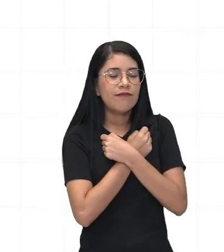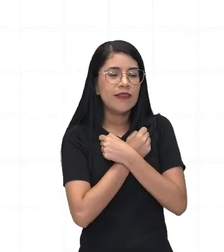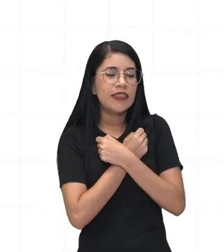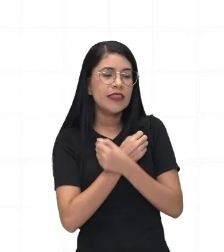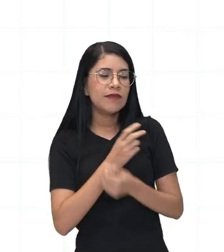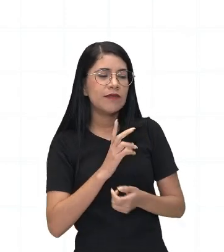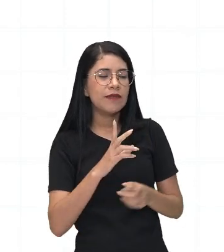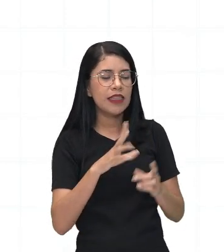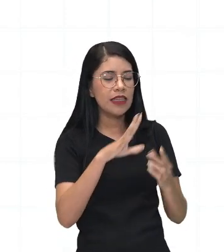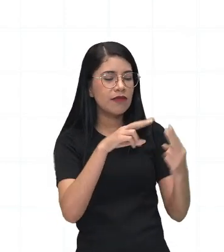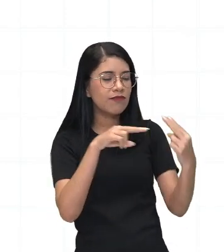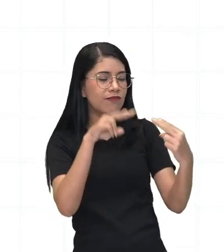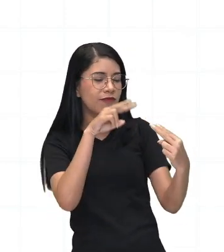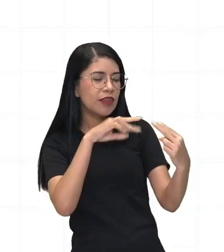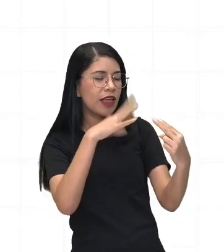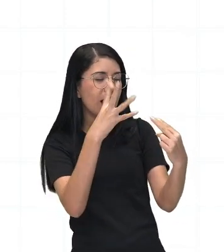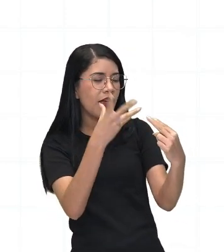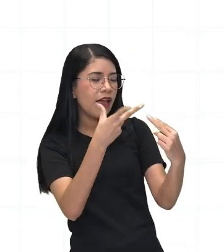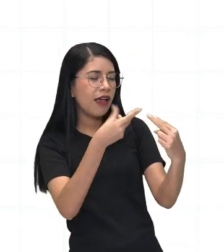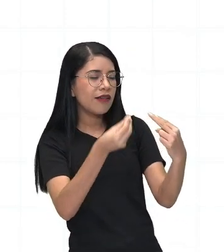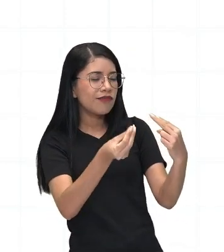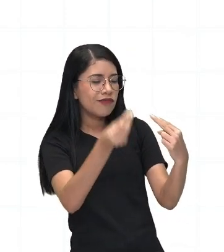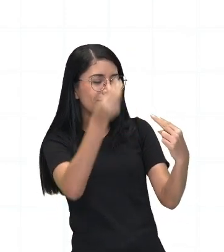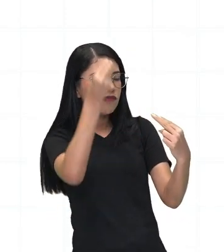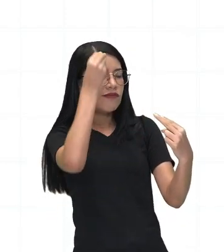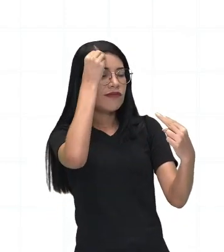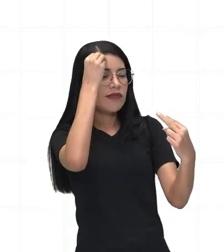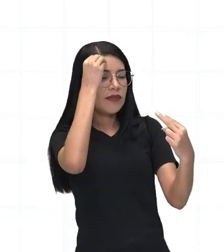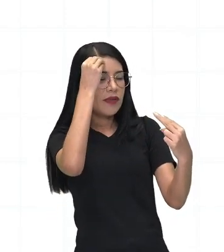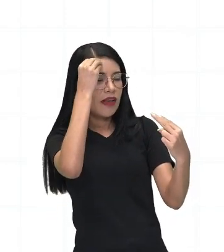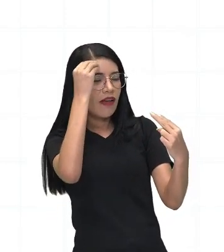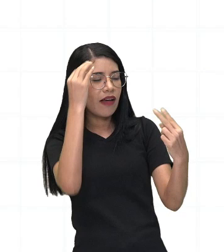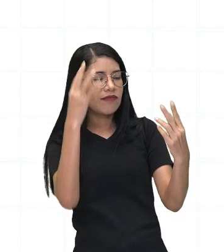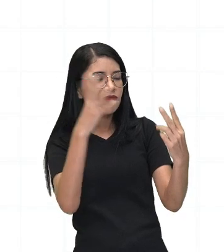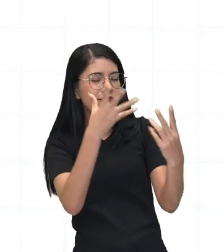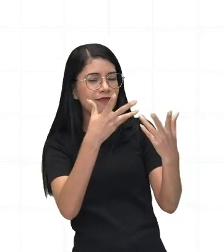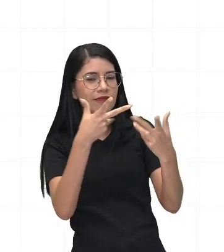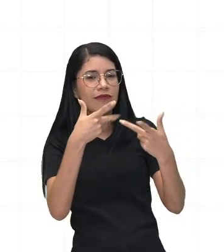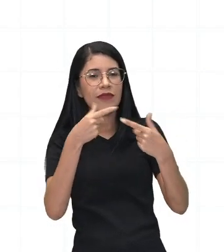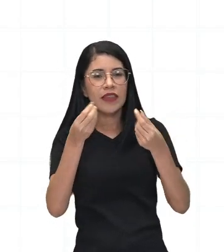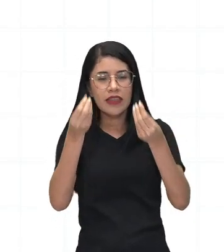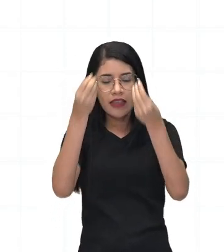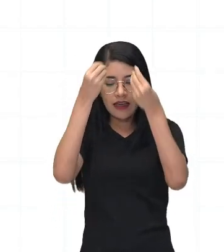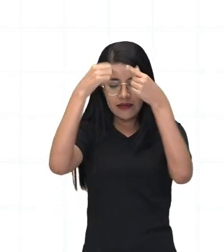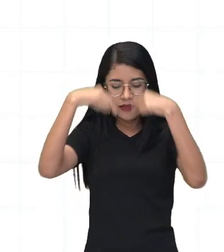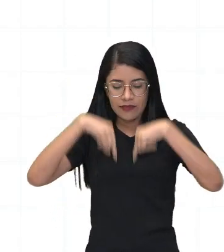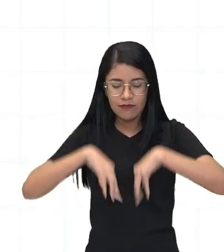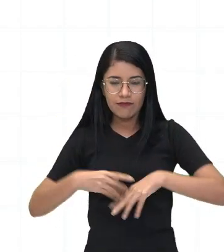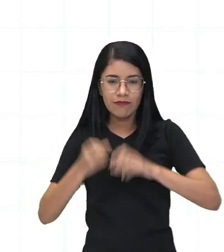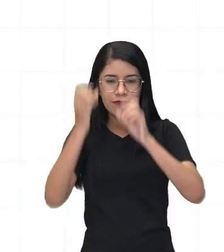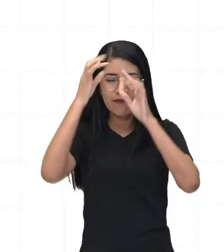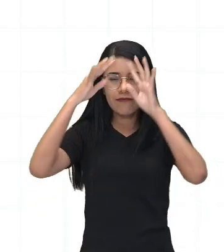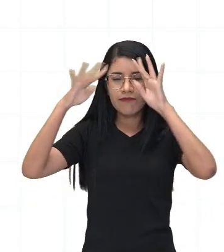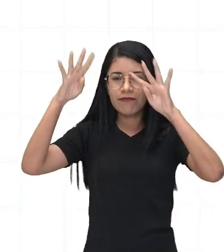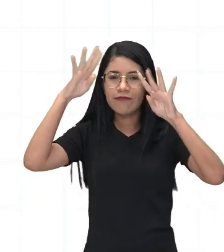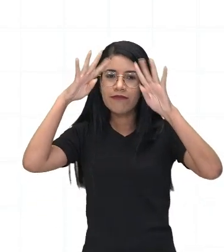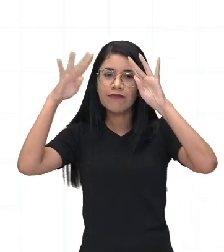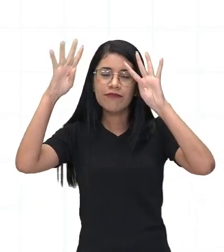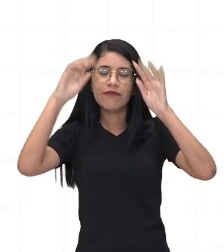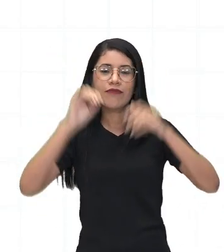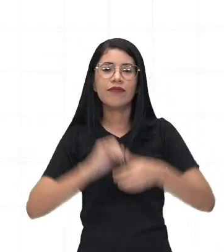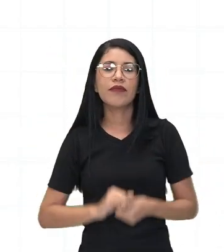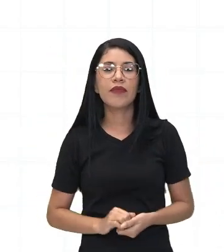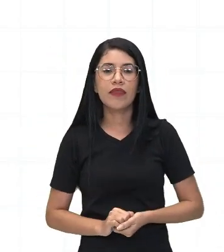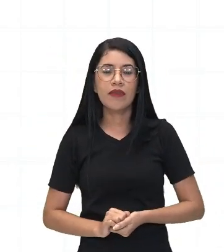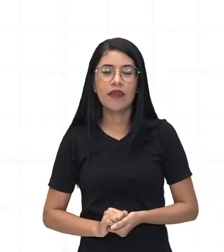e sempre, e tanto, que mesmo em face do maior encanto, dele se encante mais meu